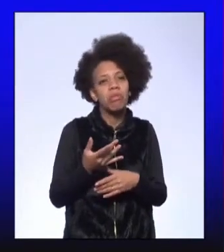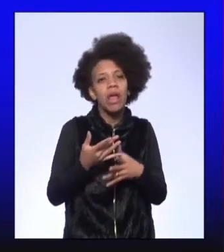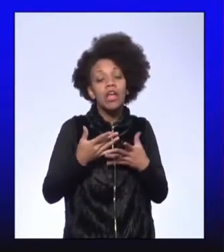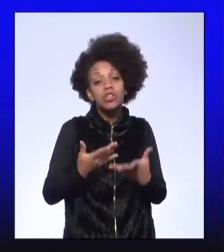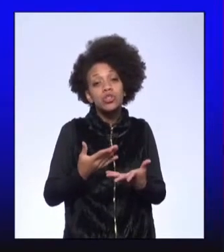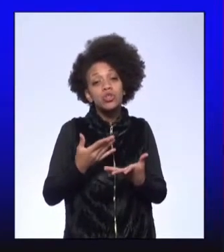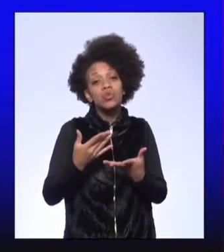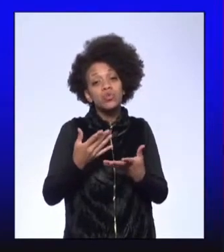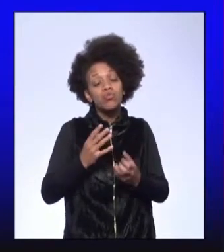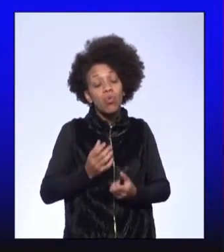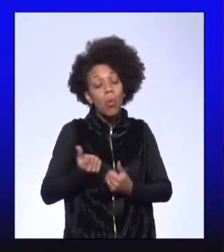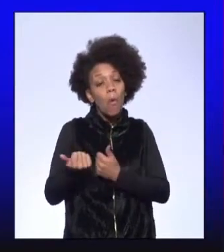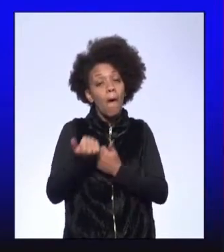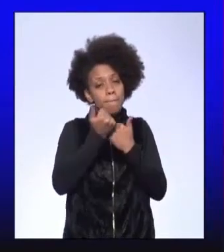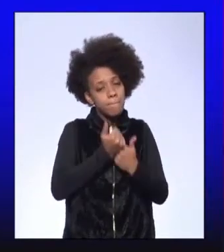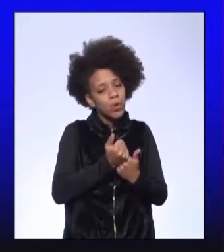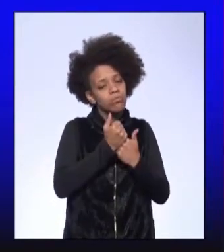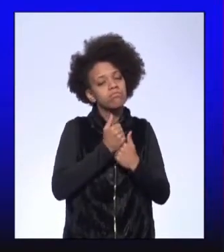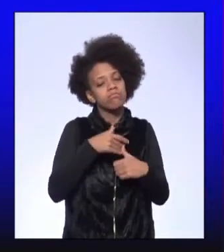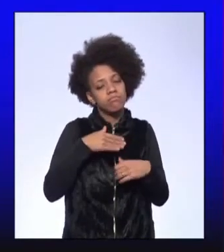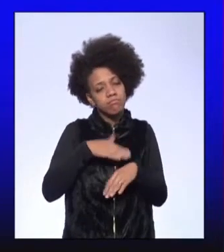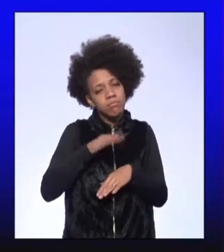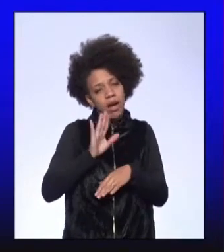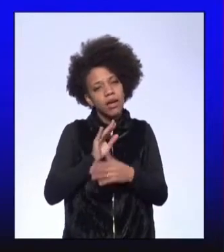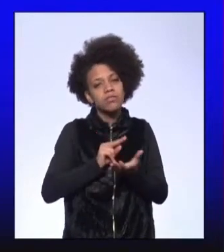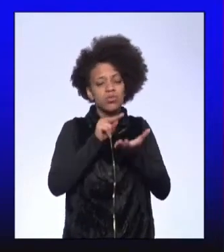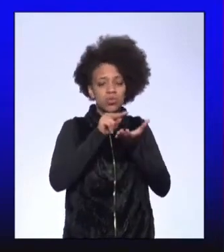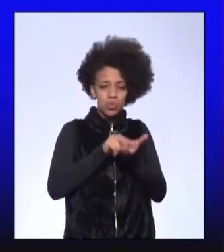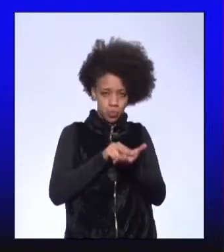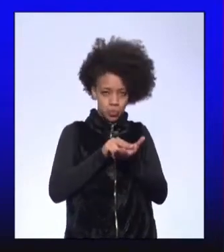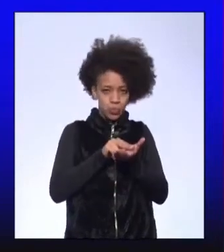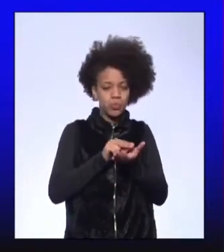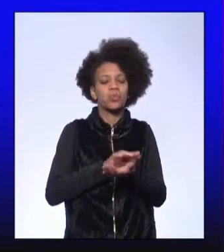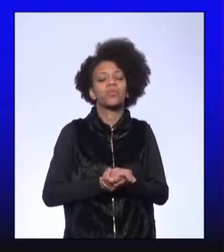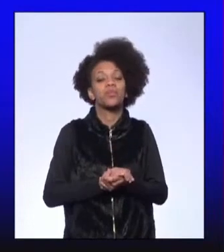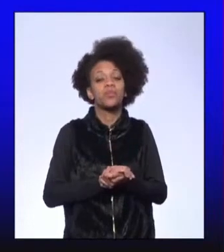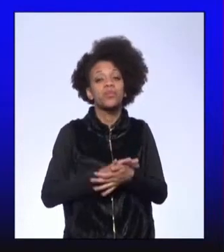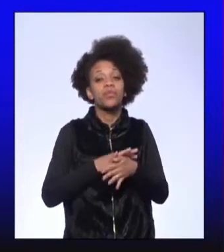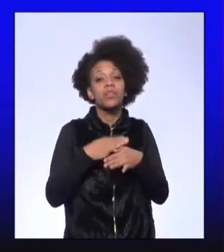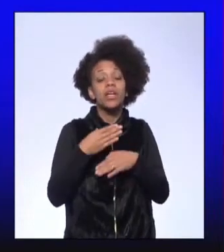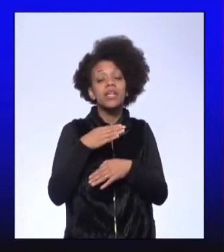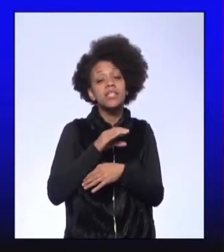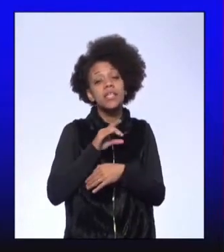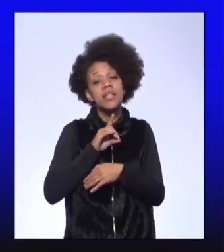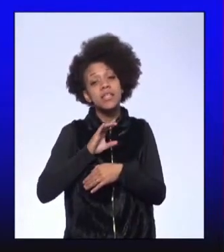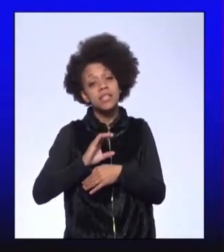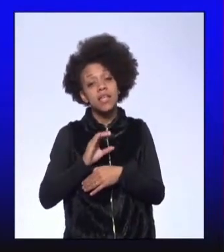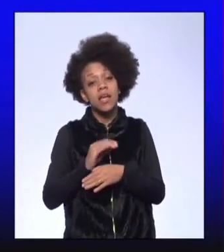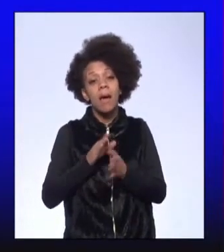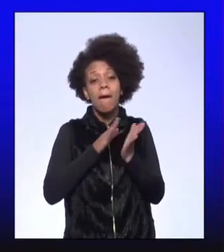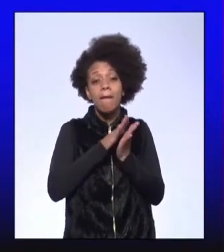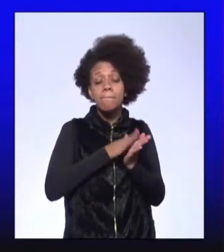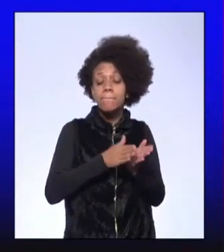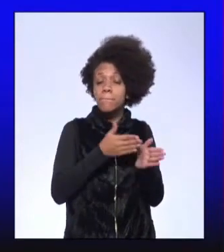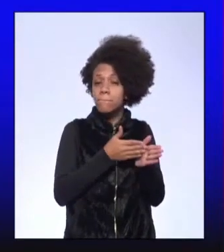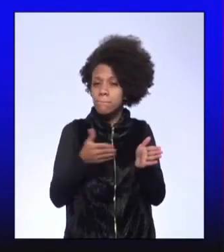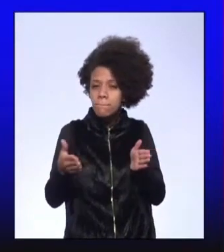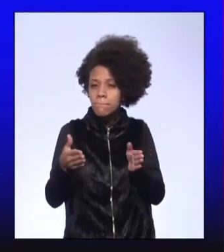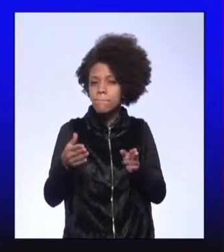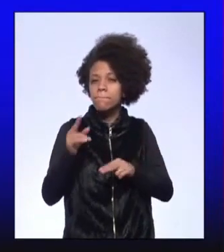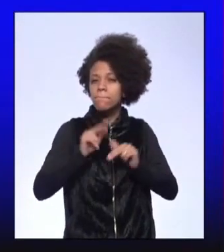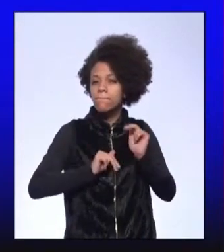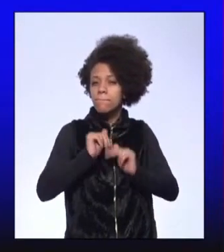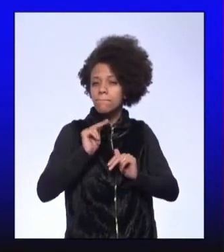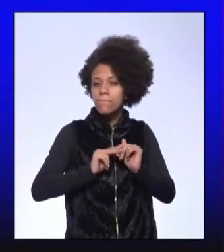um suporte mais crítico em unidades de terapia intensiva. O CDC publicou esta semana, agora, em julho, que